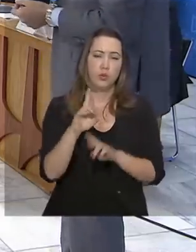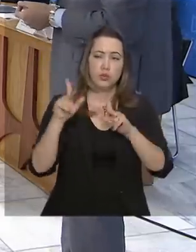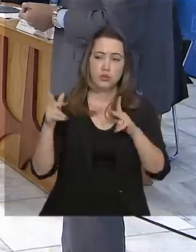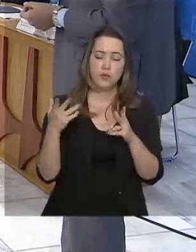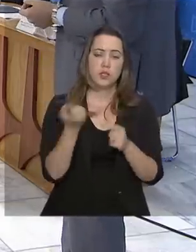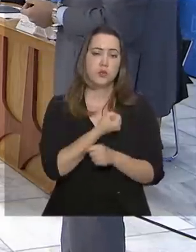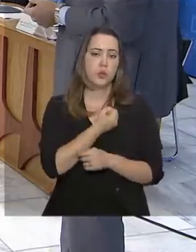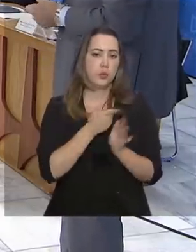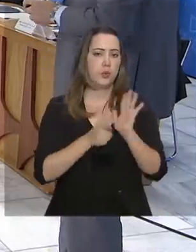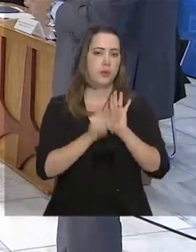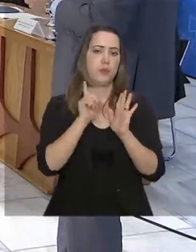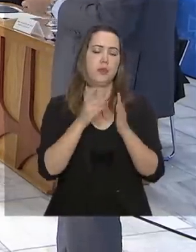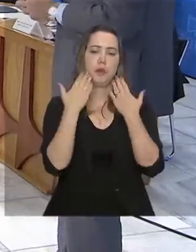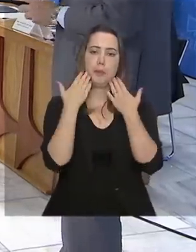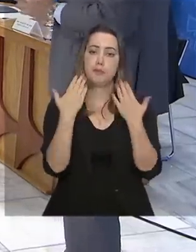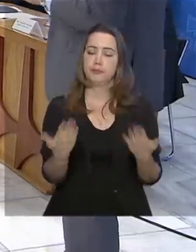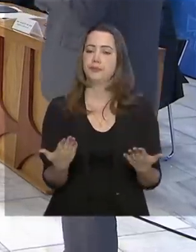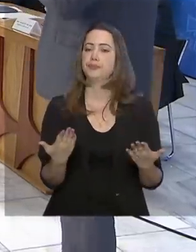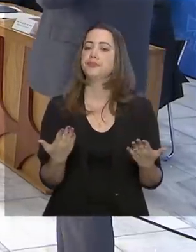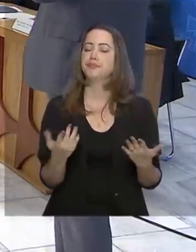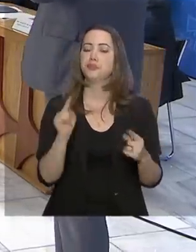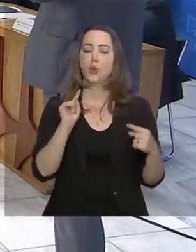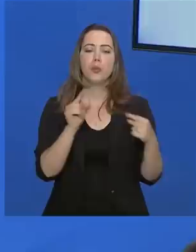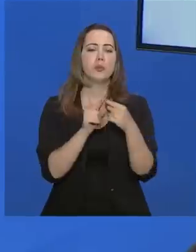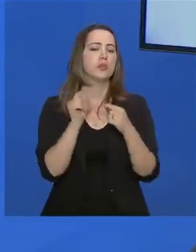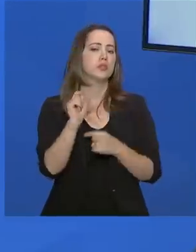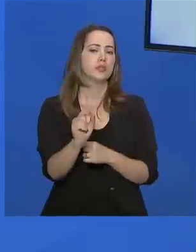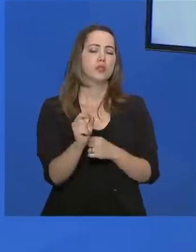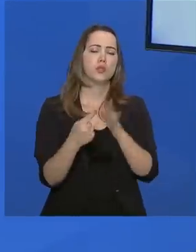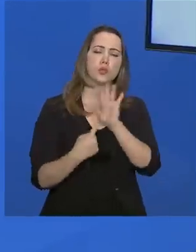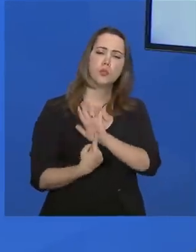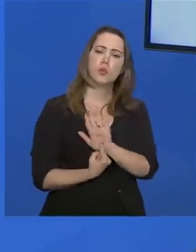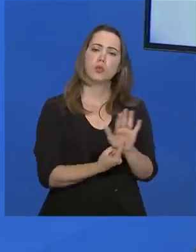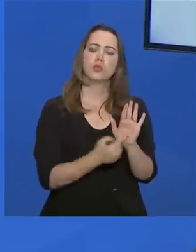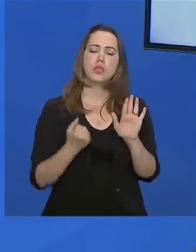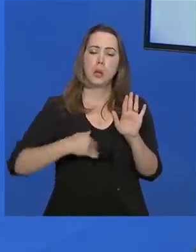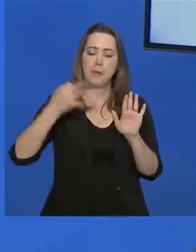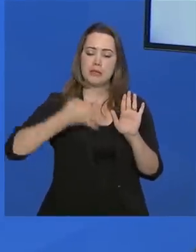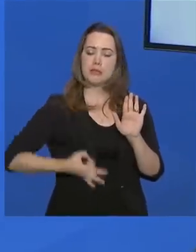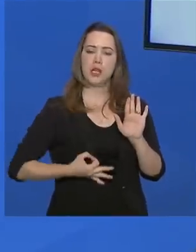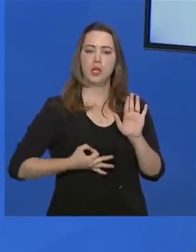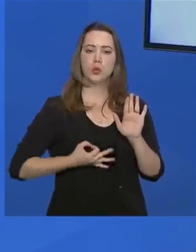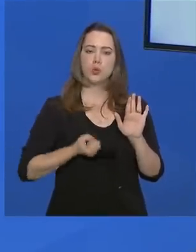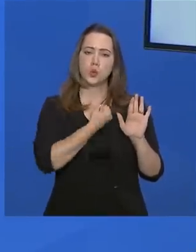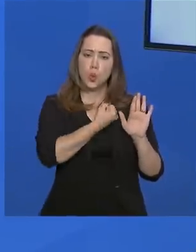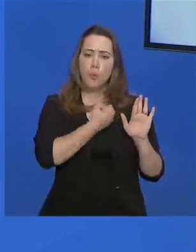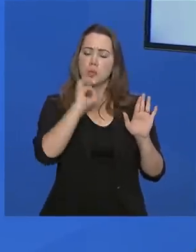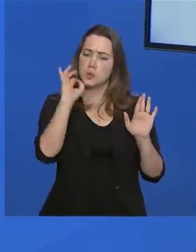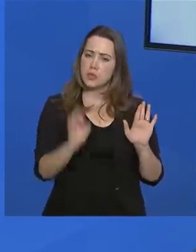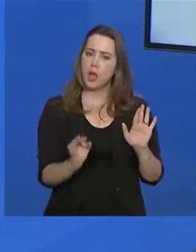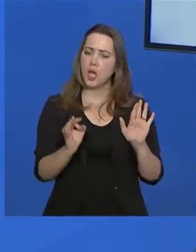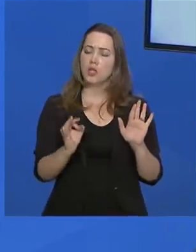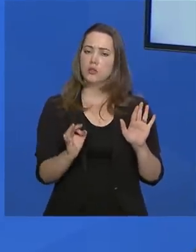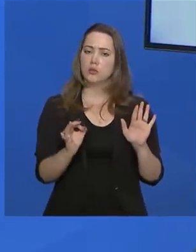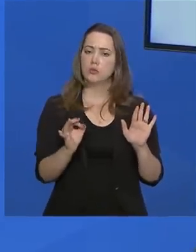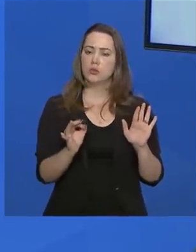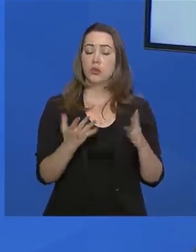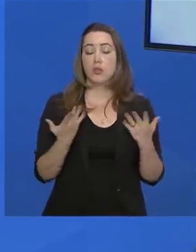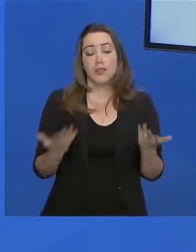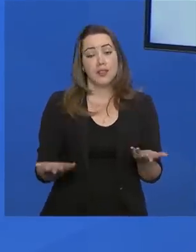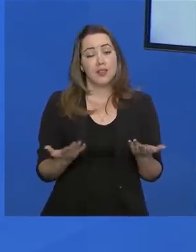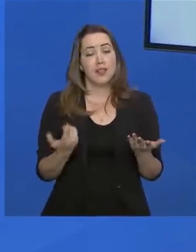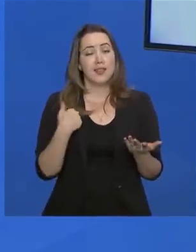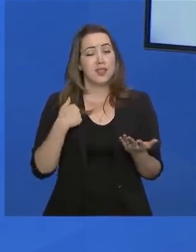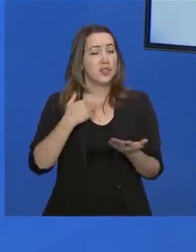para o próprio tudo isso com o objetivo de colocar as questões da forma mais correta e equilibrada racional e